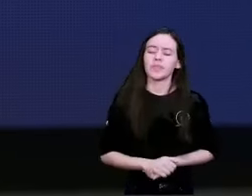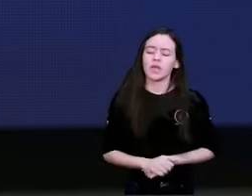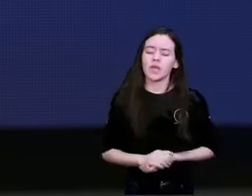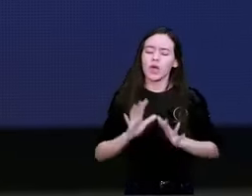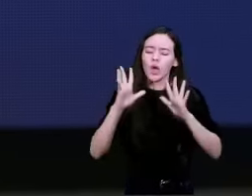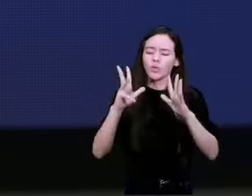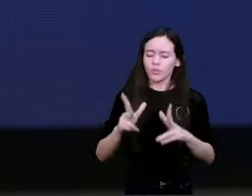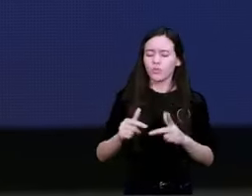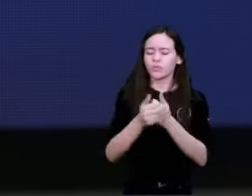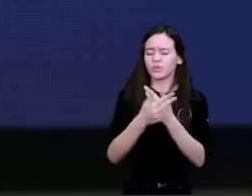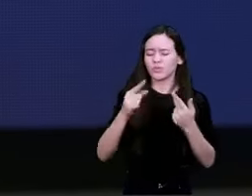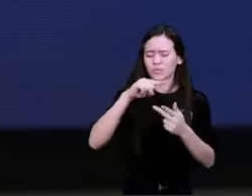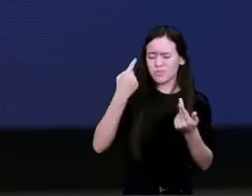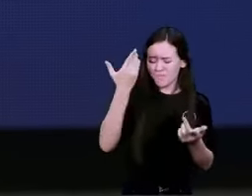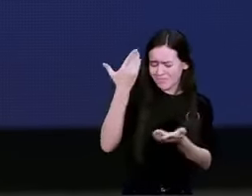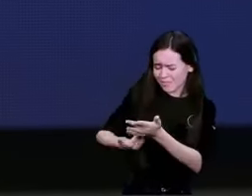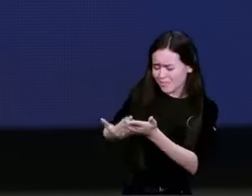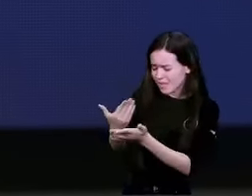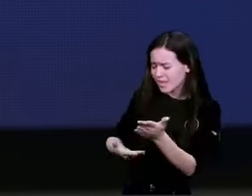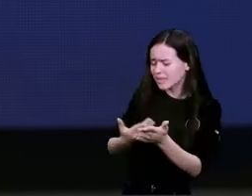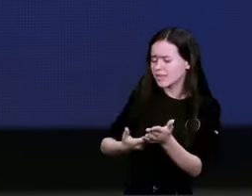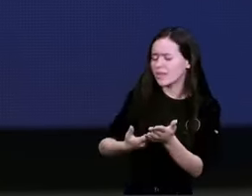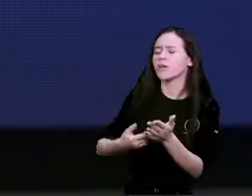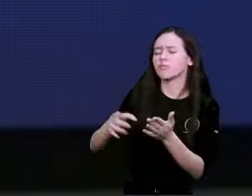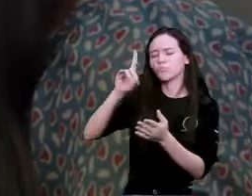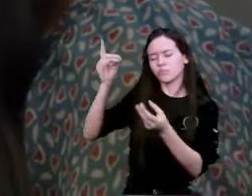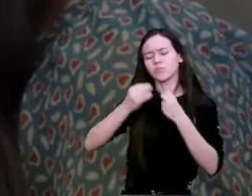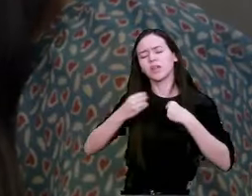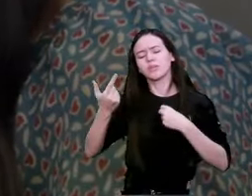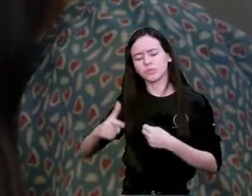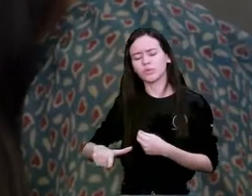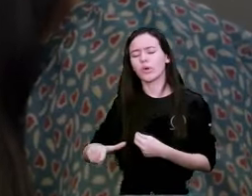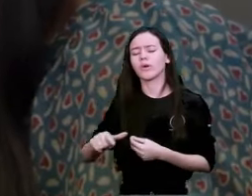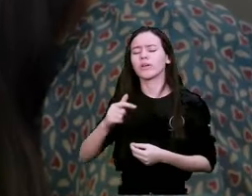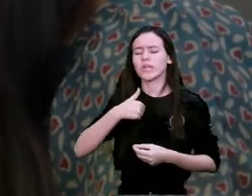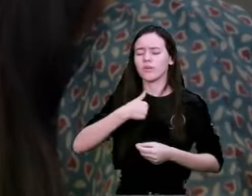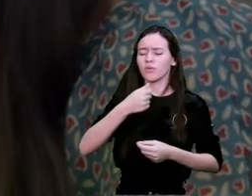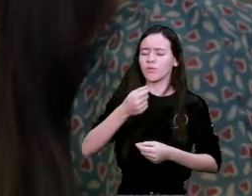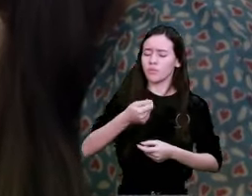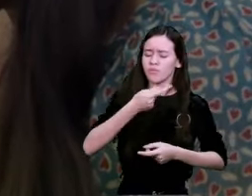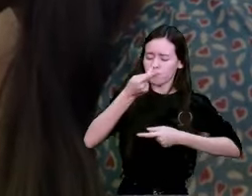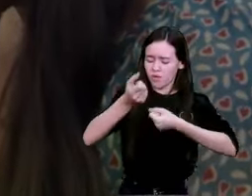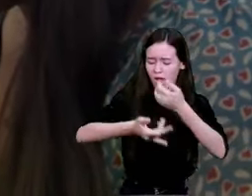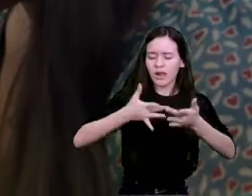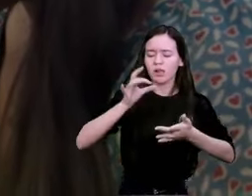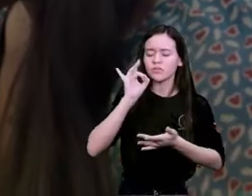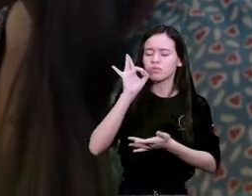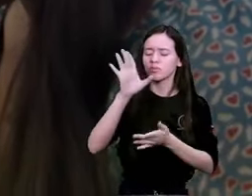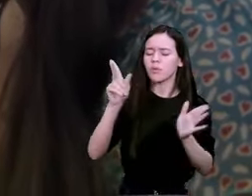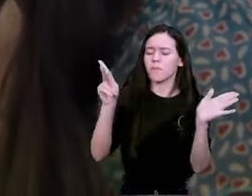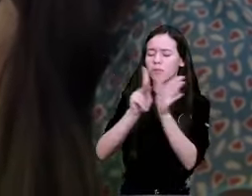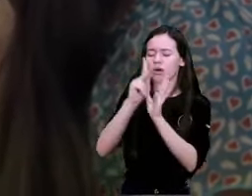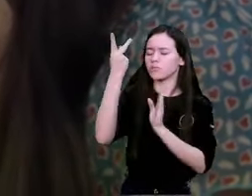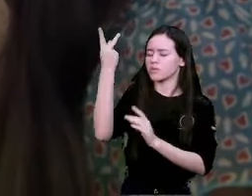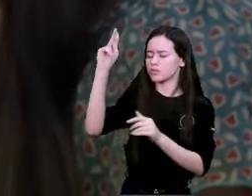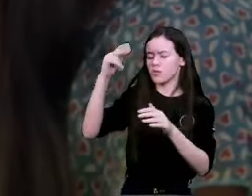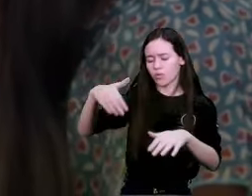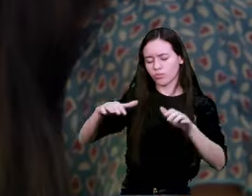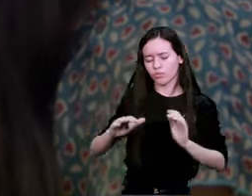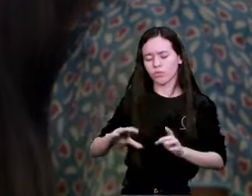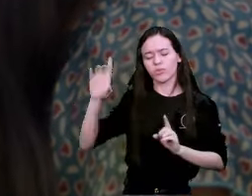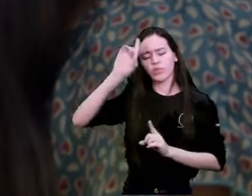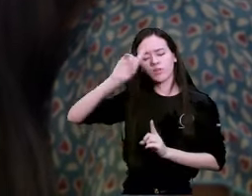que nós perdemos com o passar do tempo. Senhor, que só saia da minha boca aquilo que vier do teu alto e sublime trono. Fica